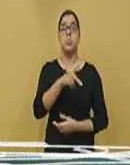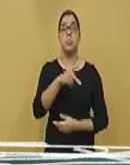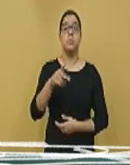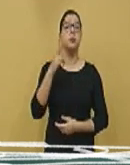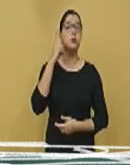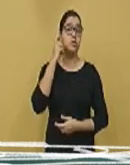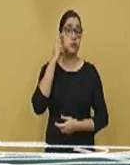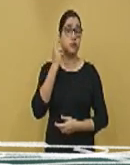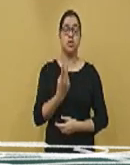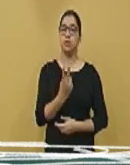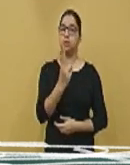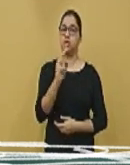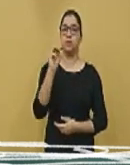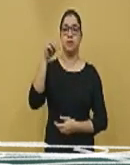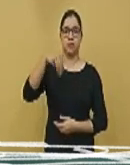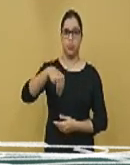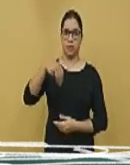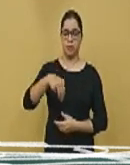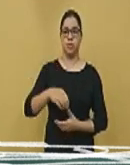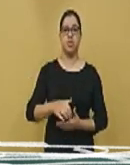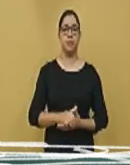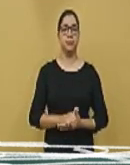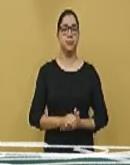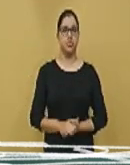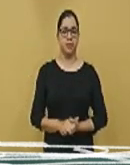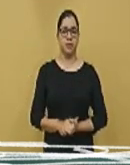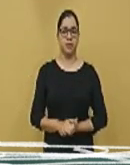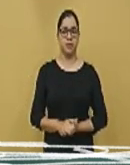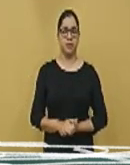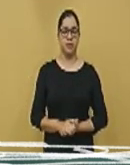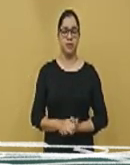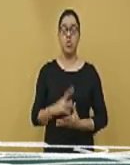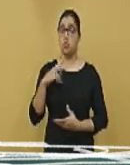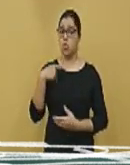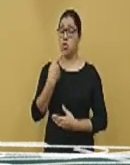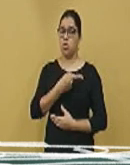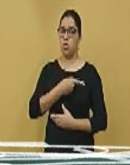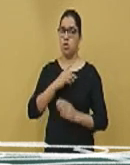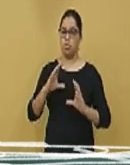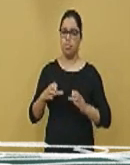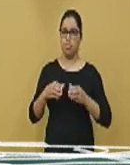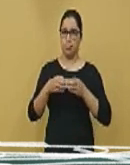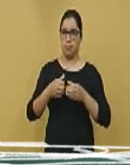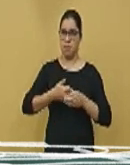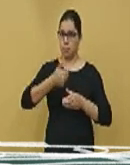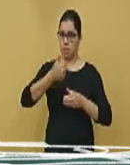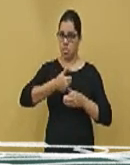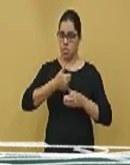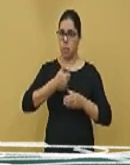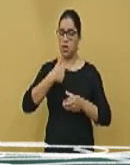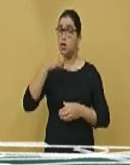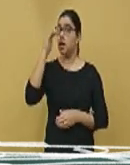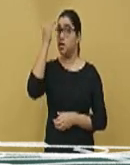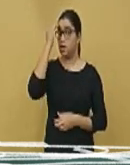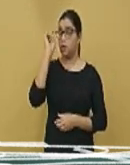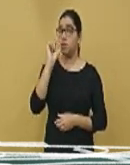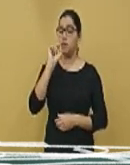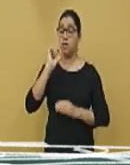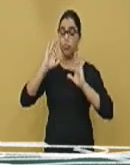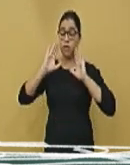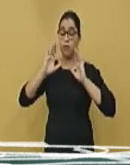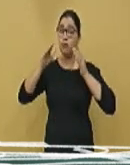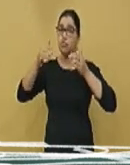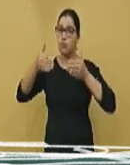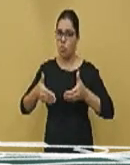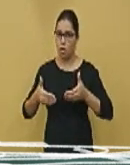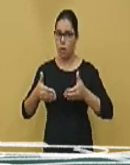Nós da Chapa 1 entendemos que precisamos focar em todos